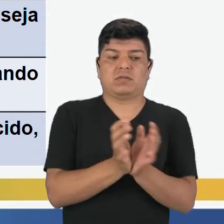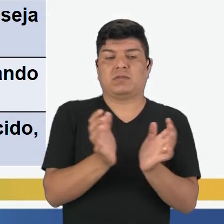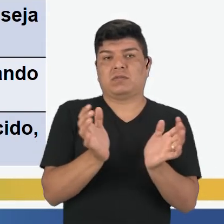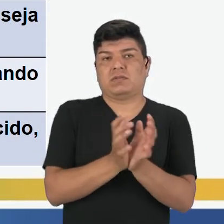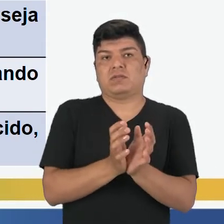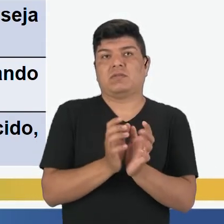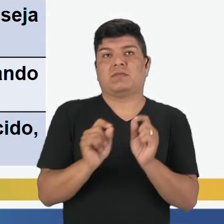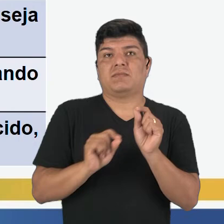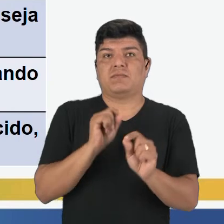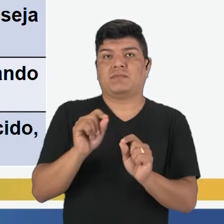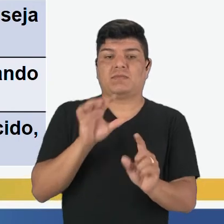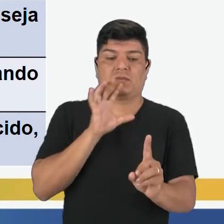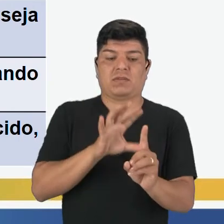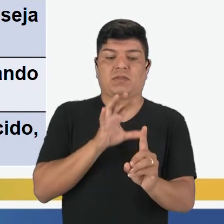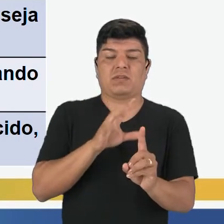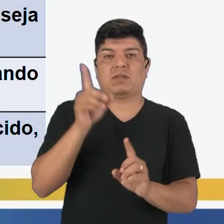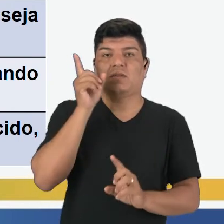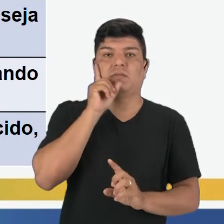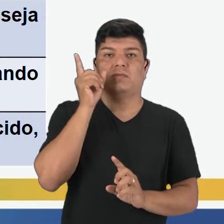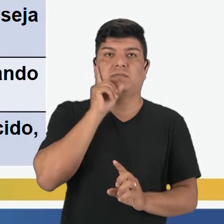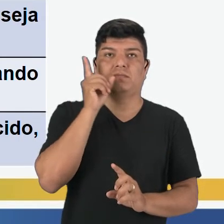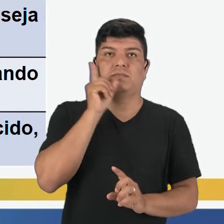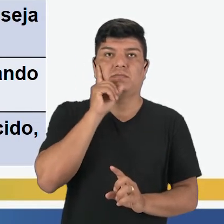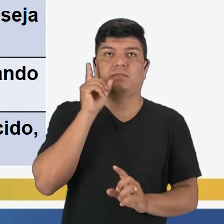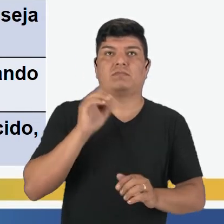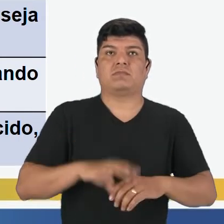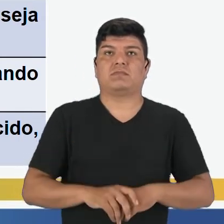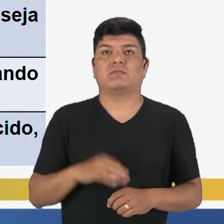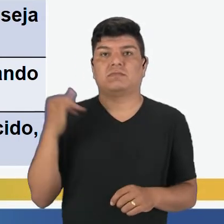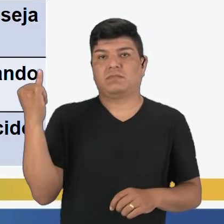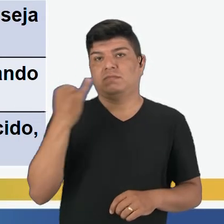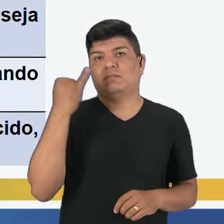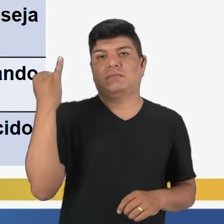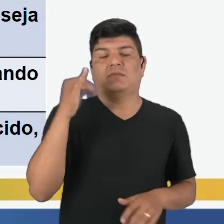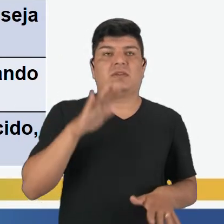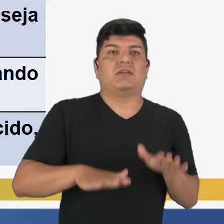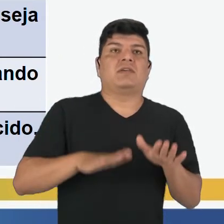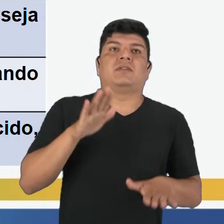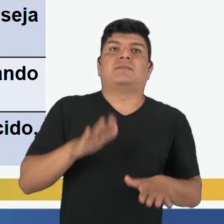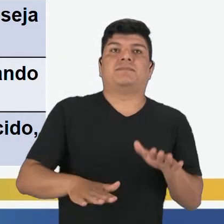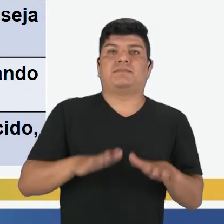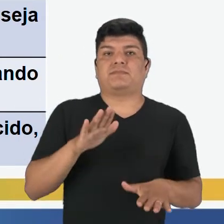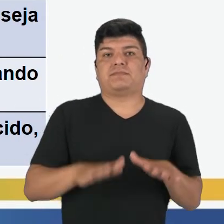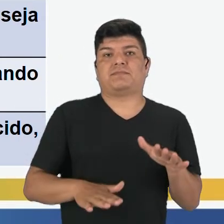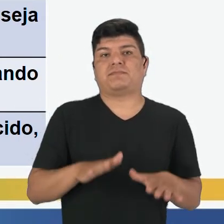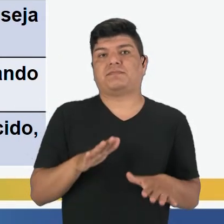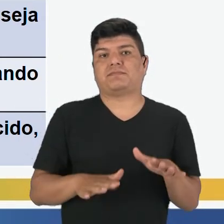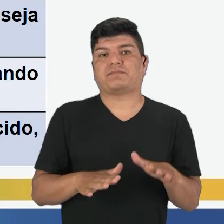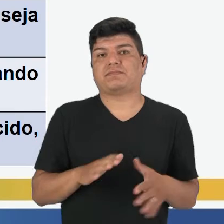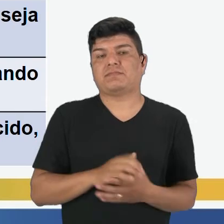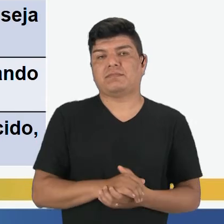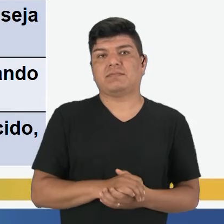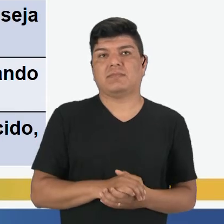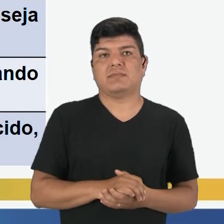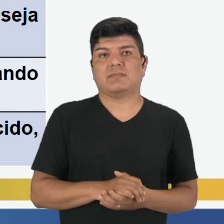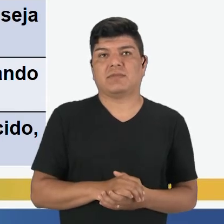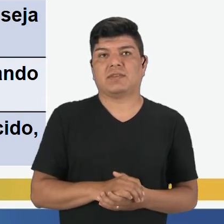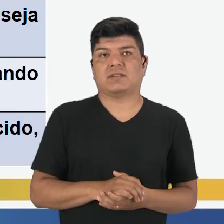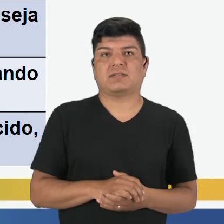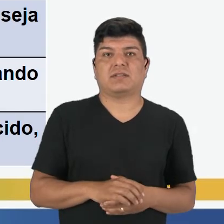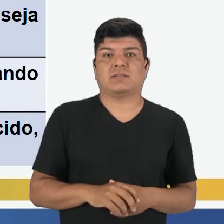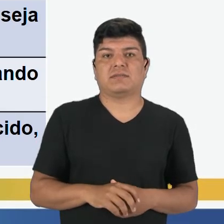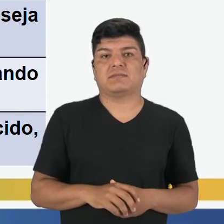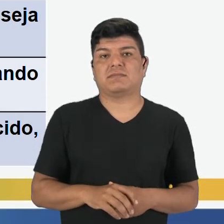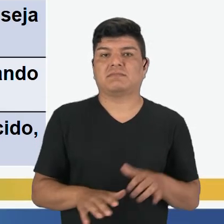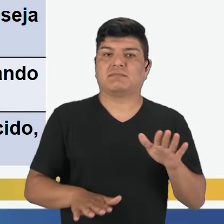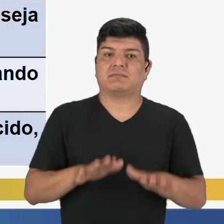coletivos e exerce influência no dia a dia. Muito interessante isso, né? Às vezes você pode ter até,